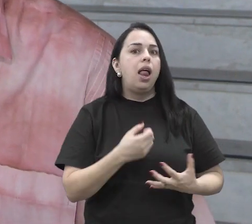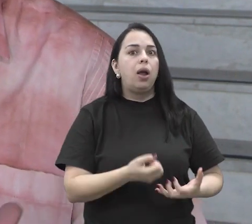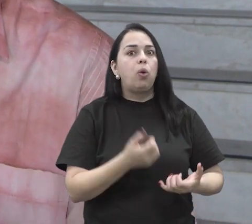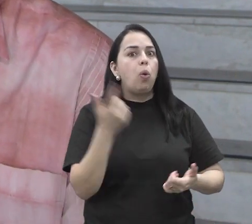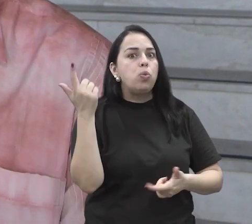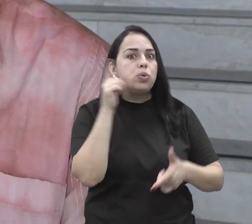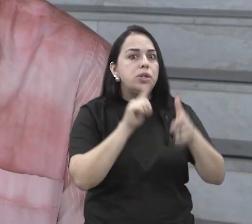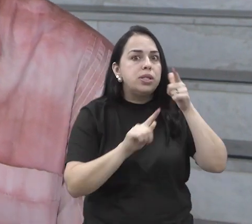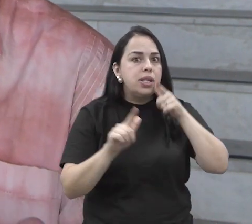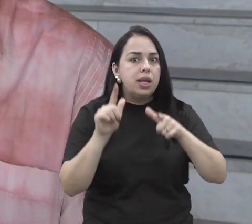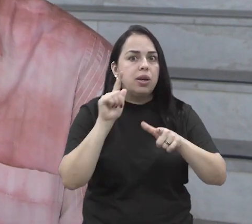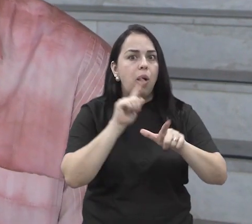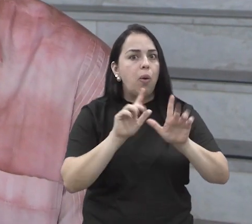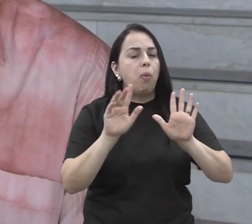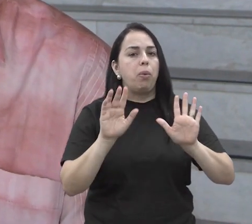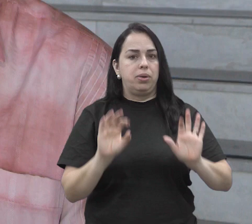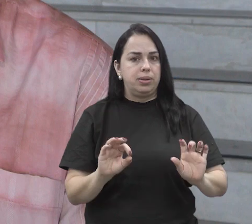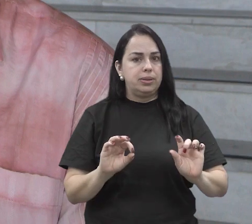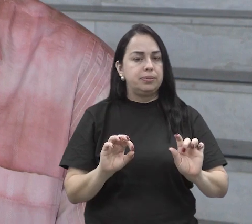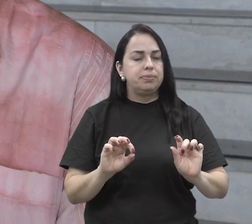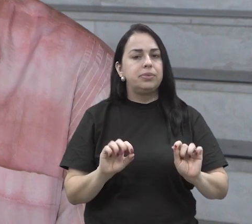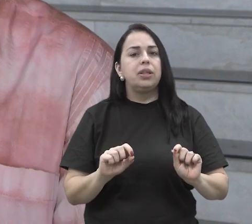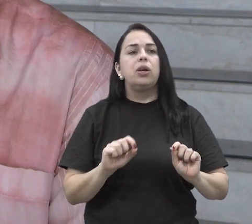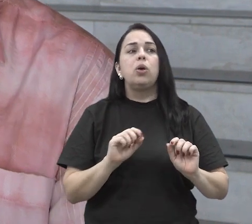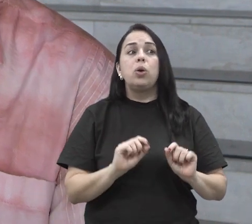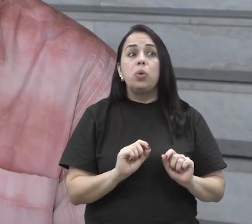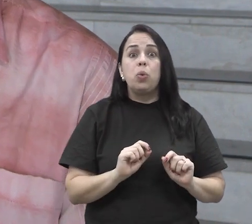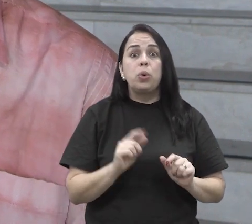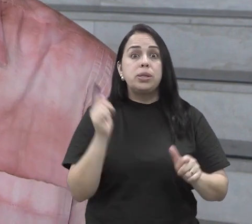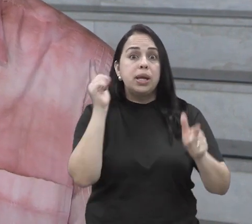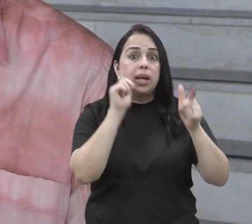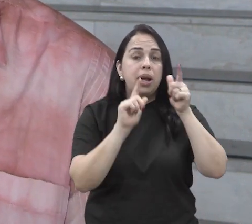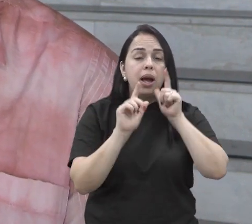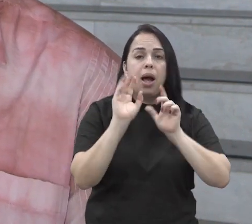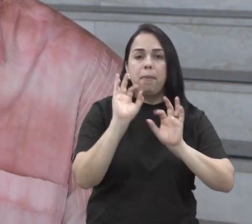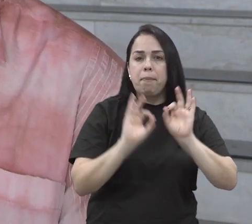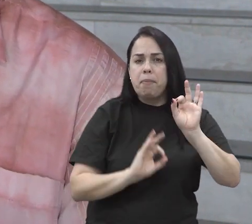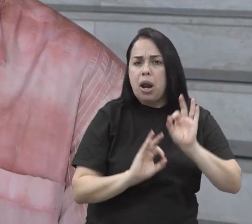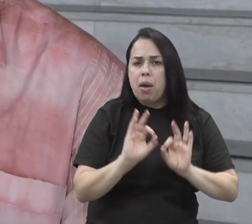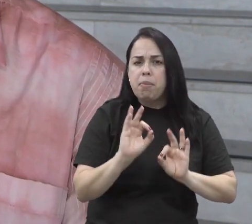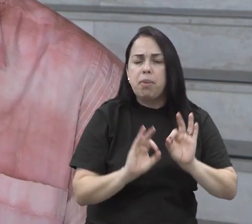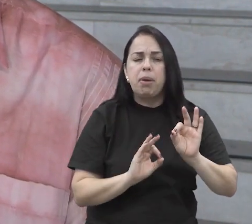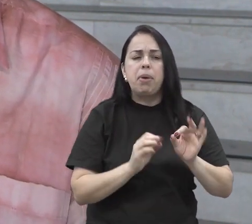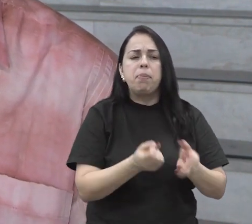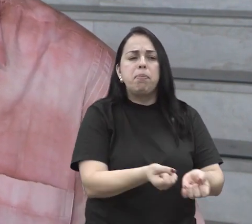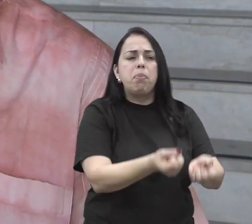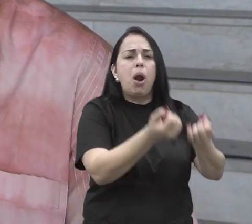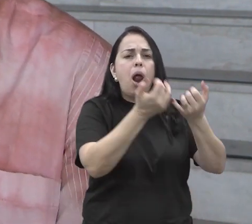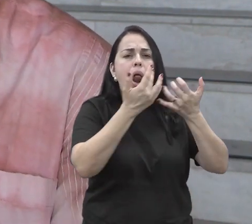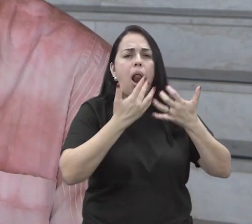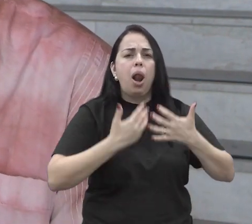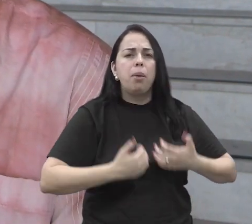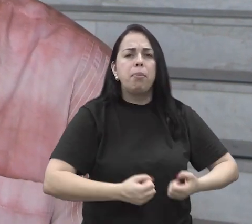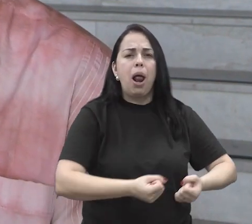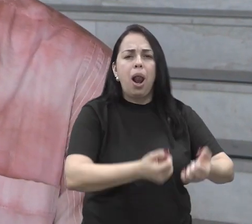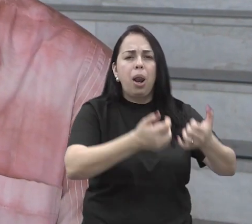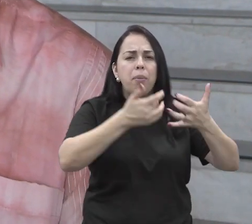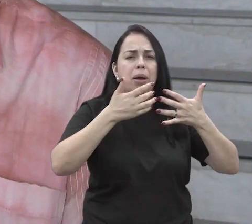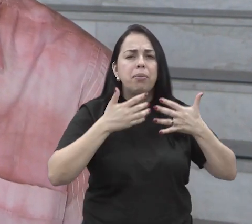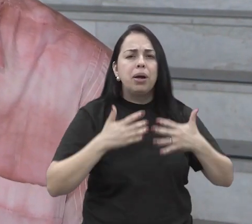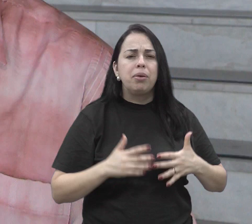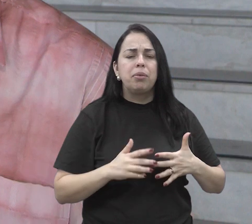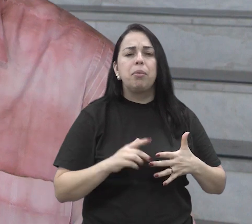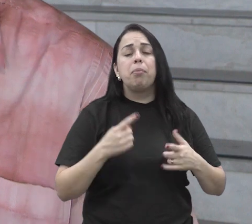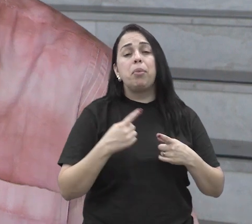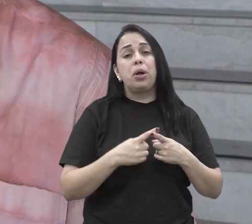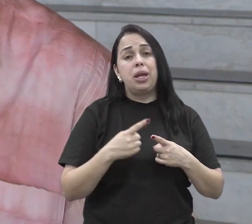consiga elaborar, se isso é possível, com o menor dano possível para ela falar da dinâmica com que ela